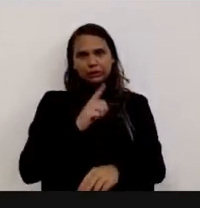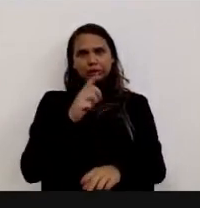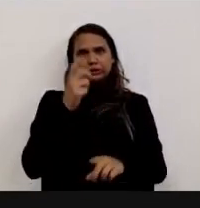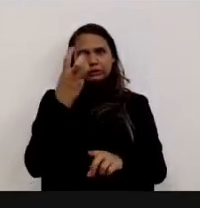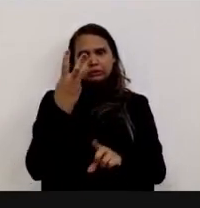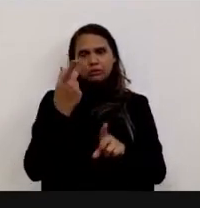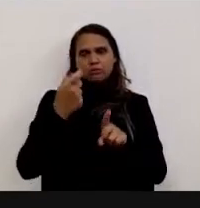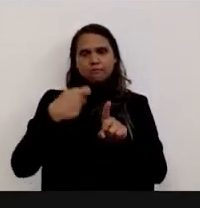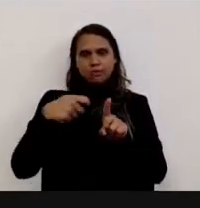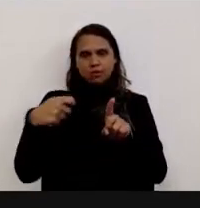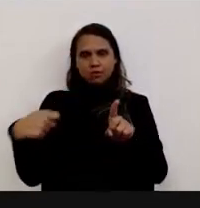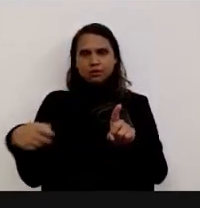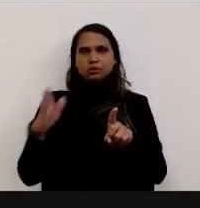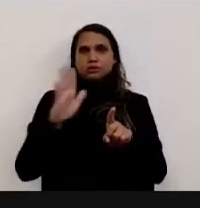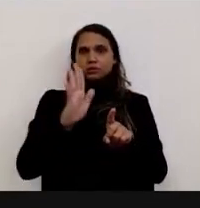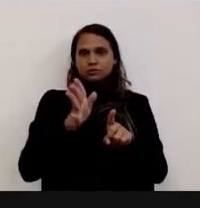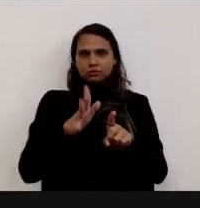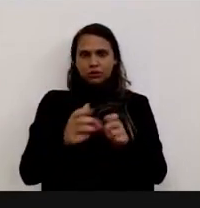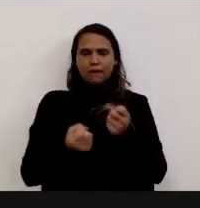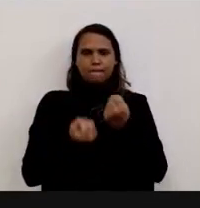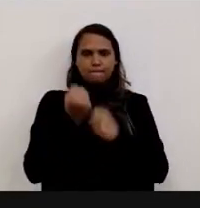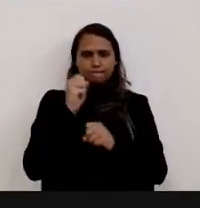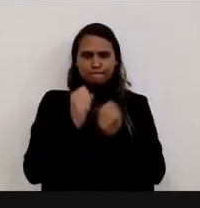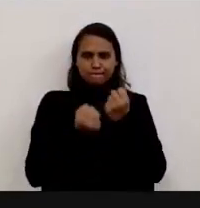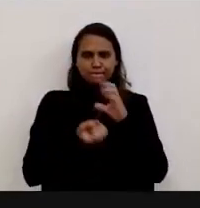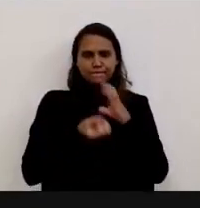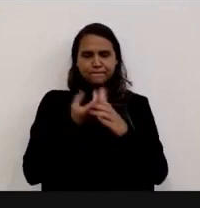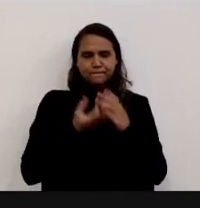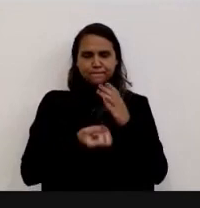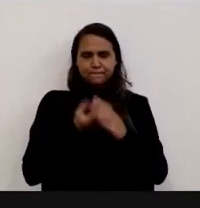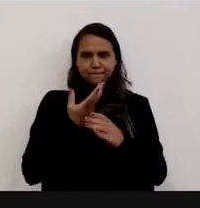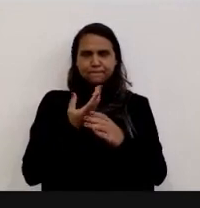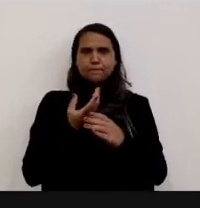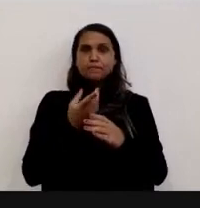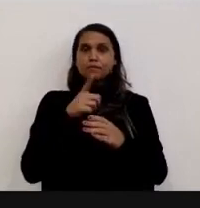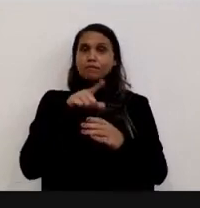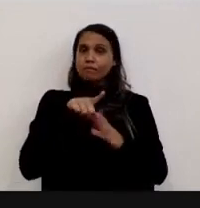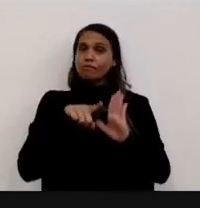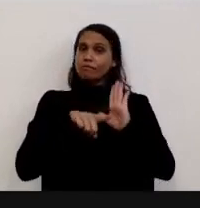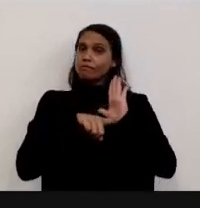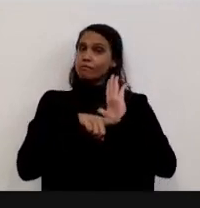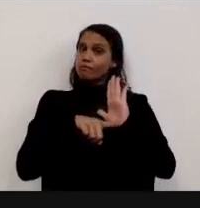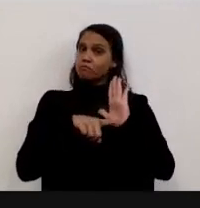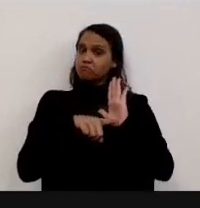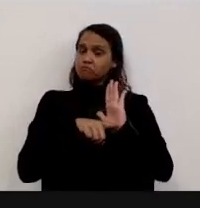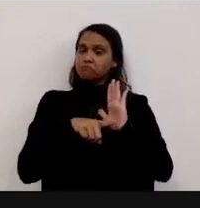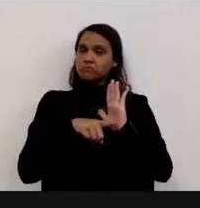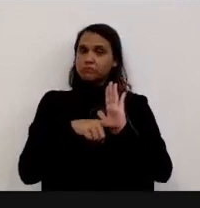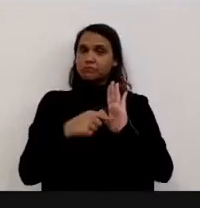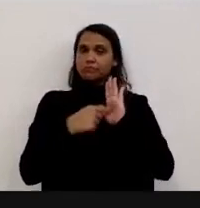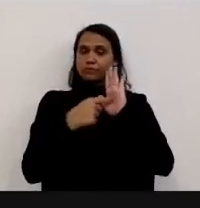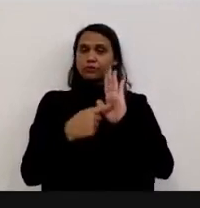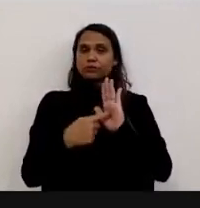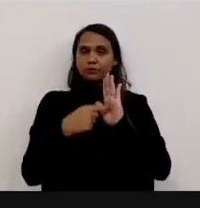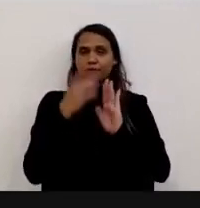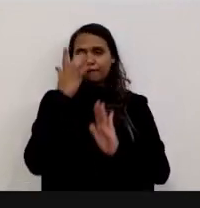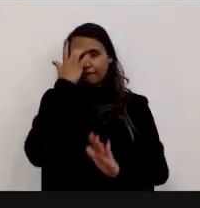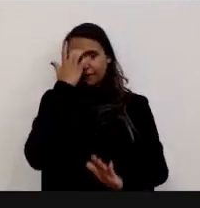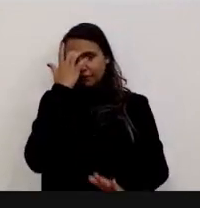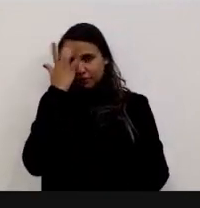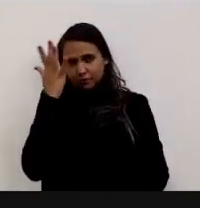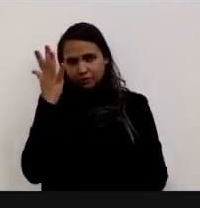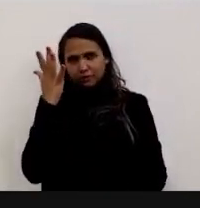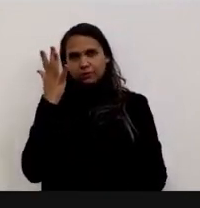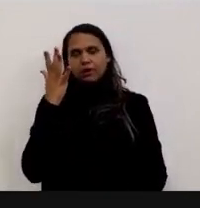aí já de fase de produção dessa ferramenta. Foi uma ajuda realmente significativa, né? Realmente facilita